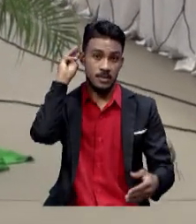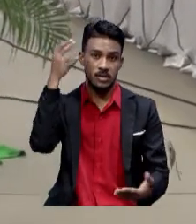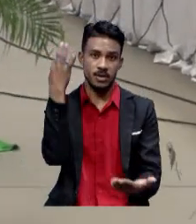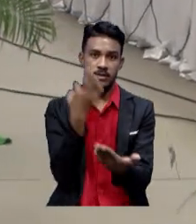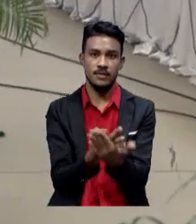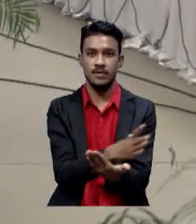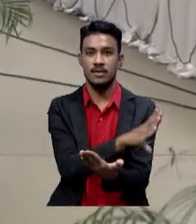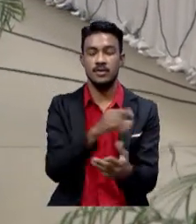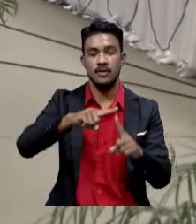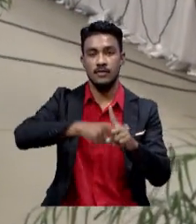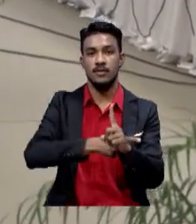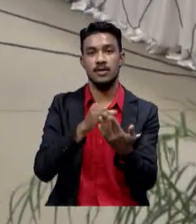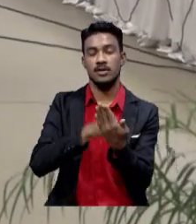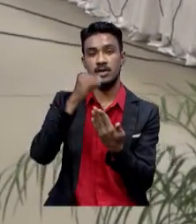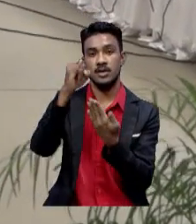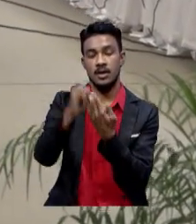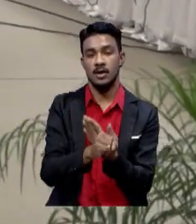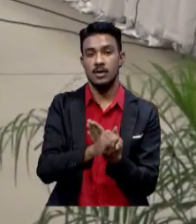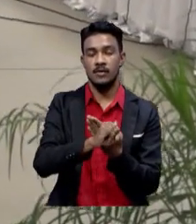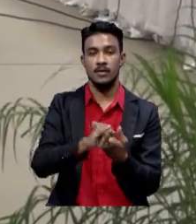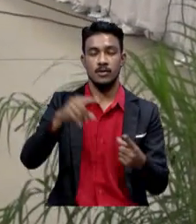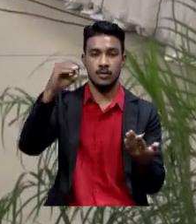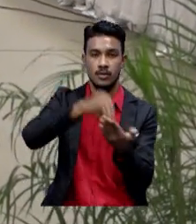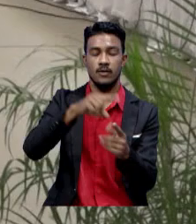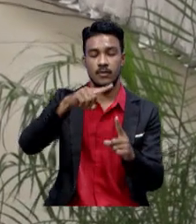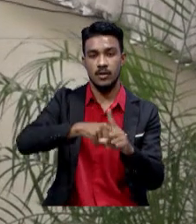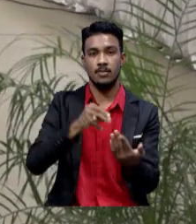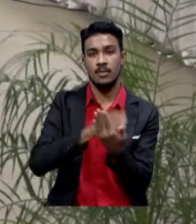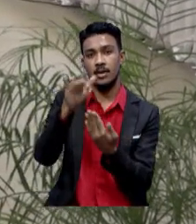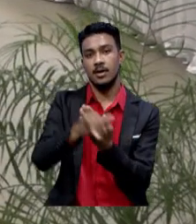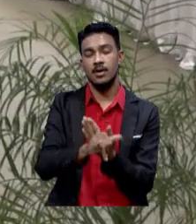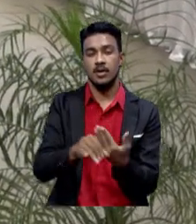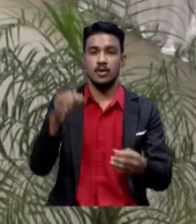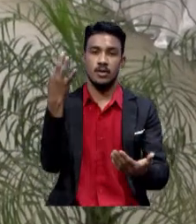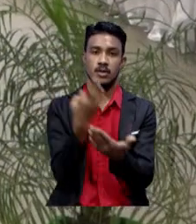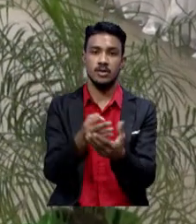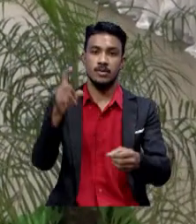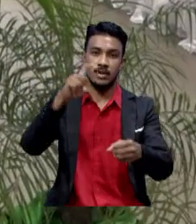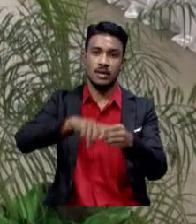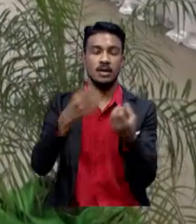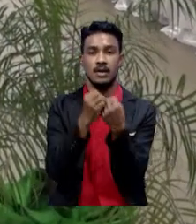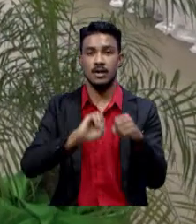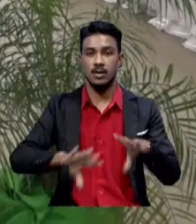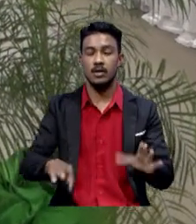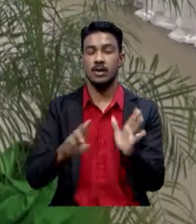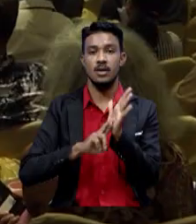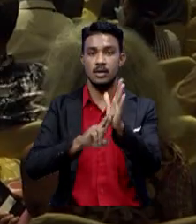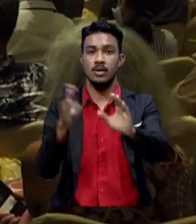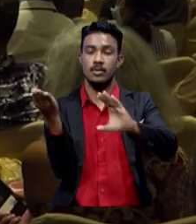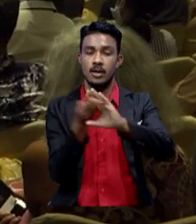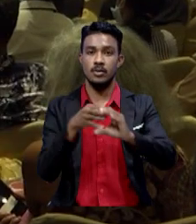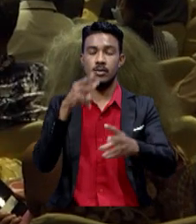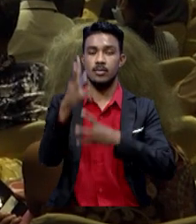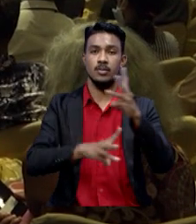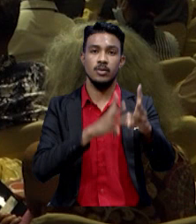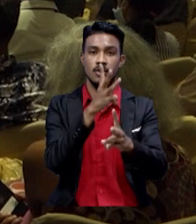husi fulan janeiro to fulan maio tina ne fundo minerai lakon no relatório Banco Mundial hatudu crescimento